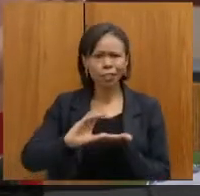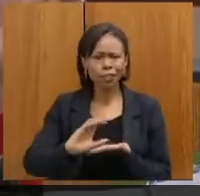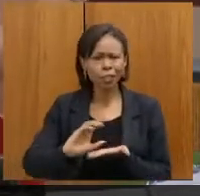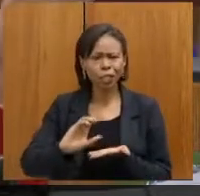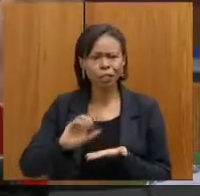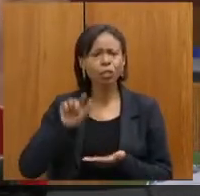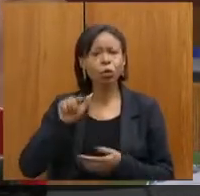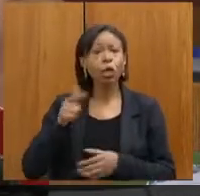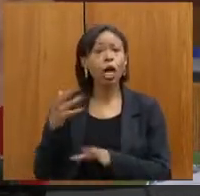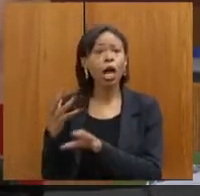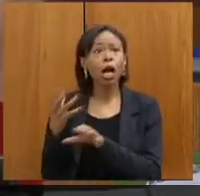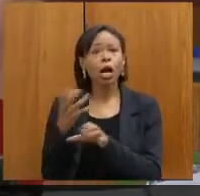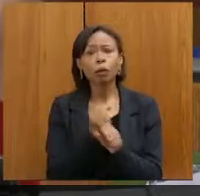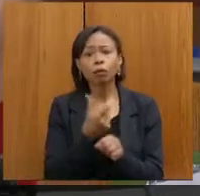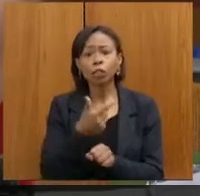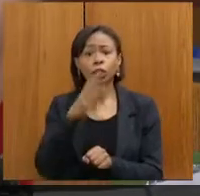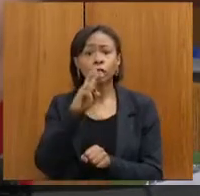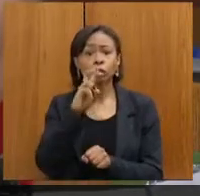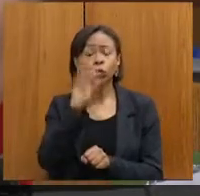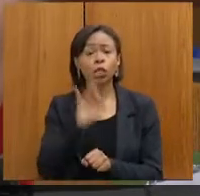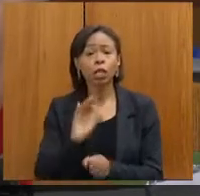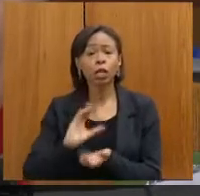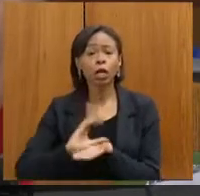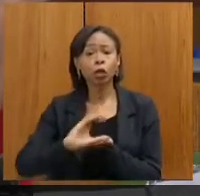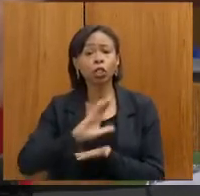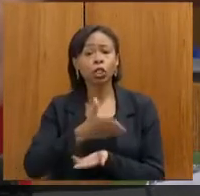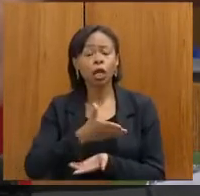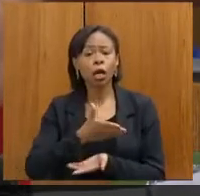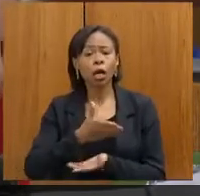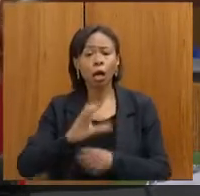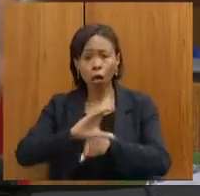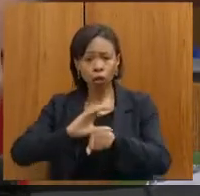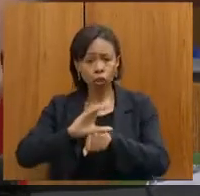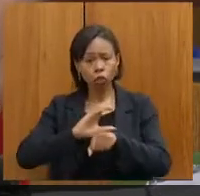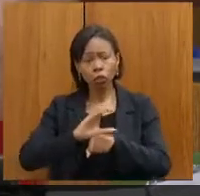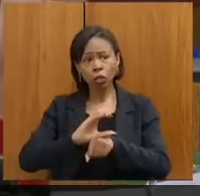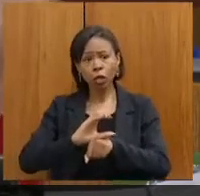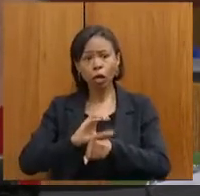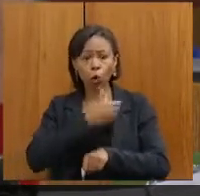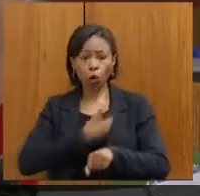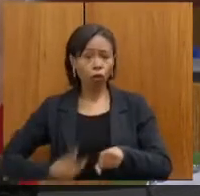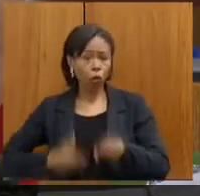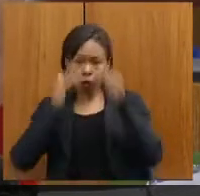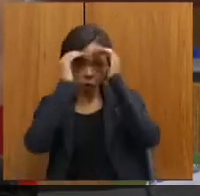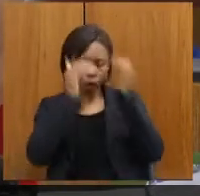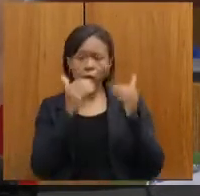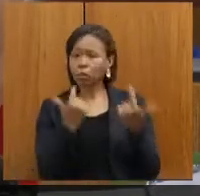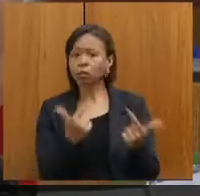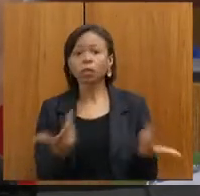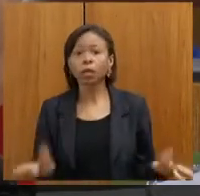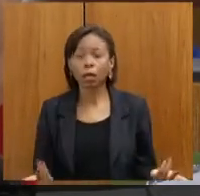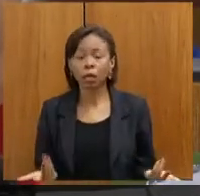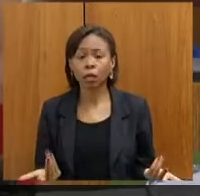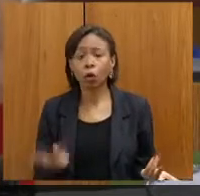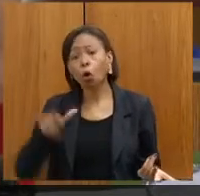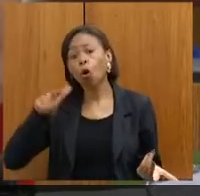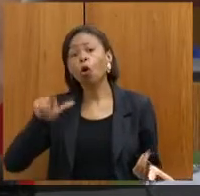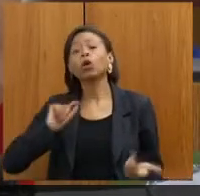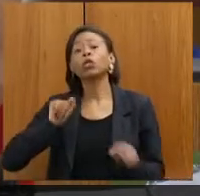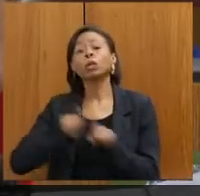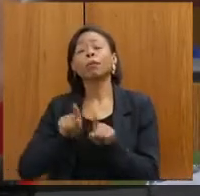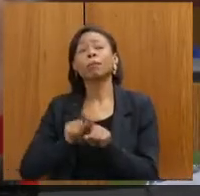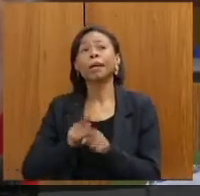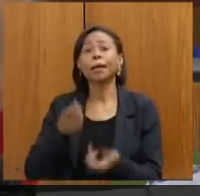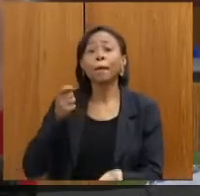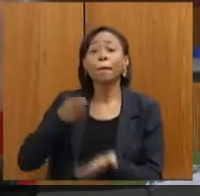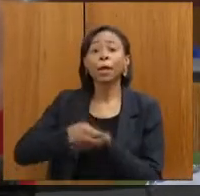a relação aos 25 porcento então é uma a uma previsão constitucional que o governador descumpre outra previsão constitucional do pagamento do piso